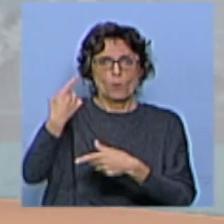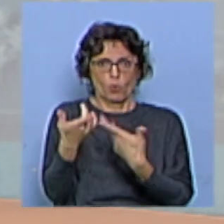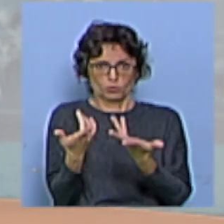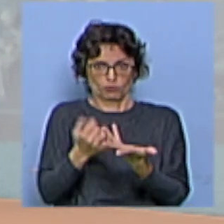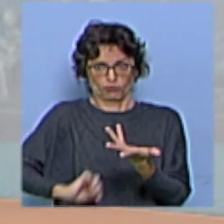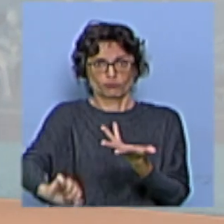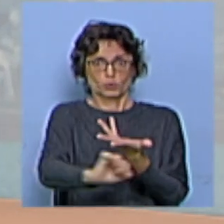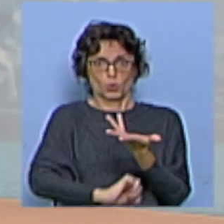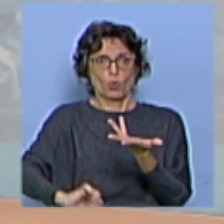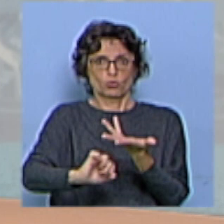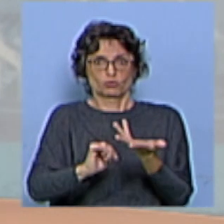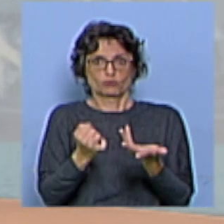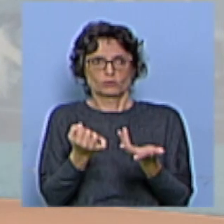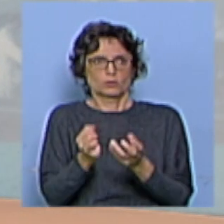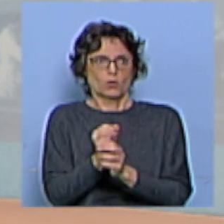muito